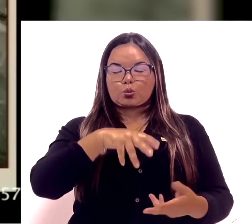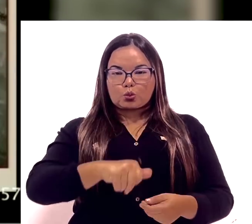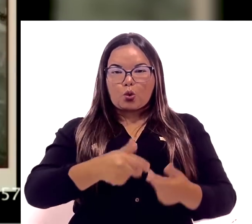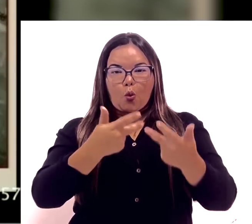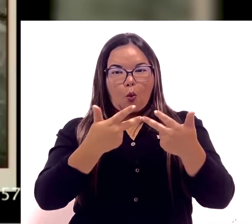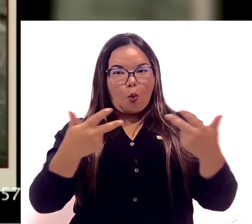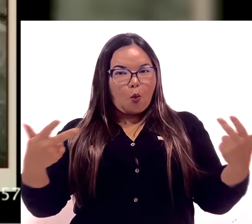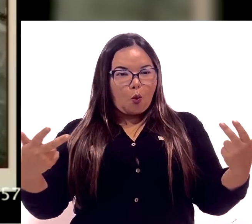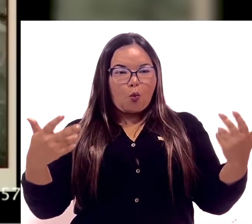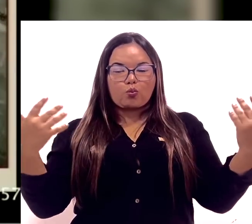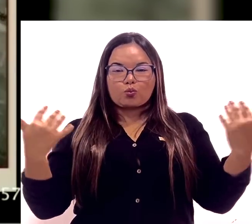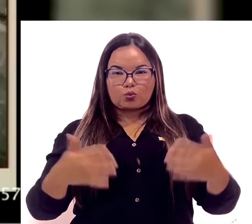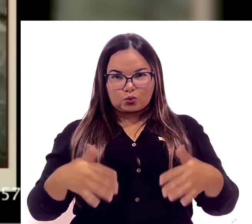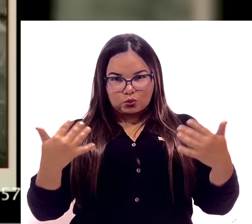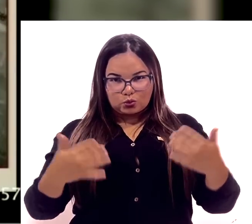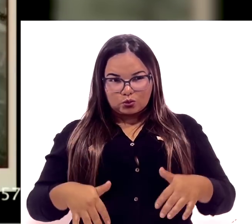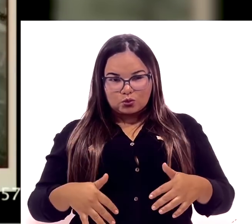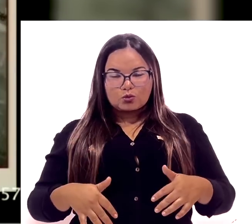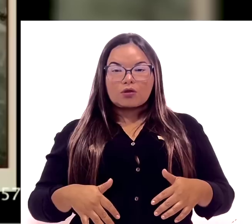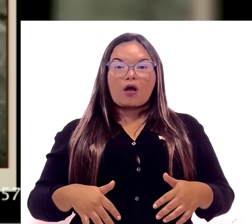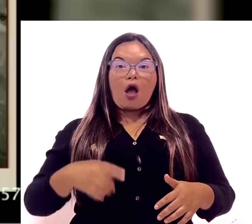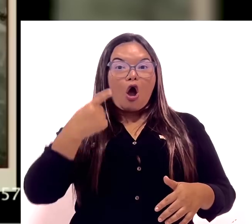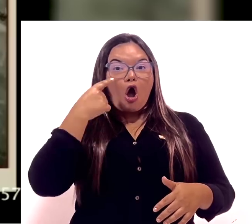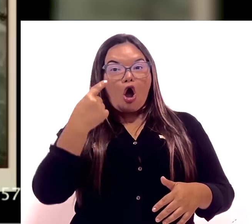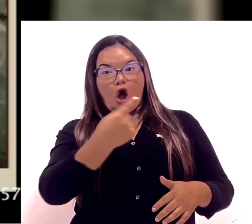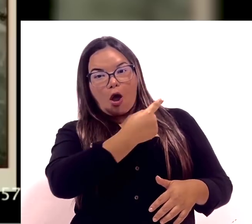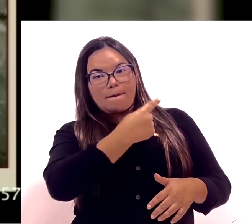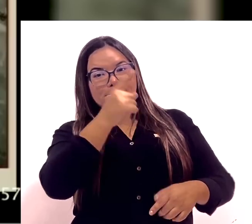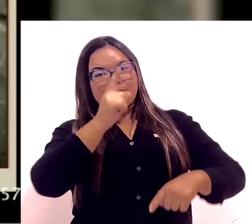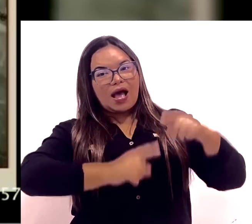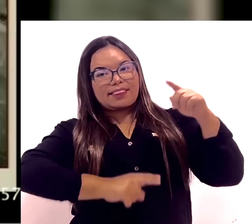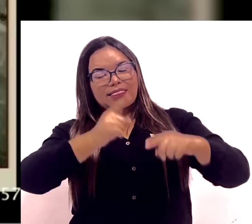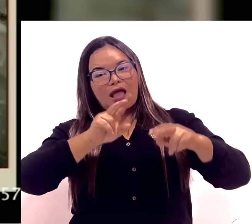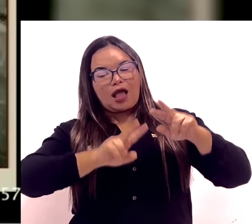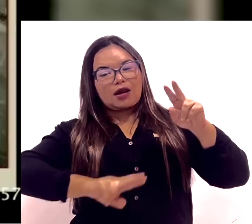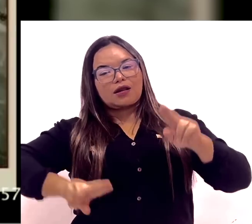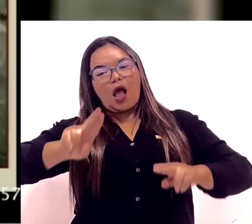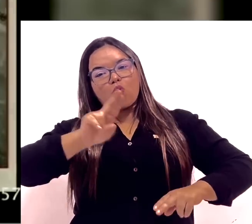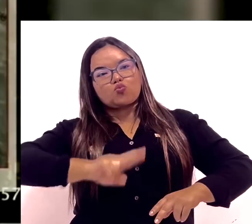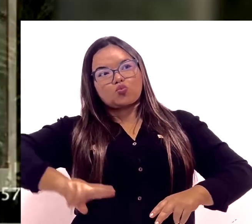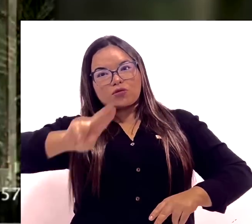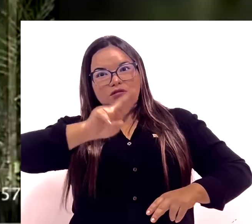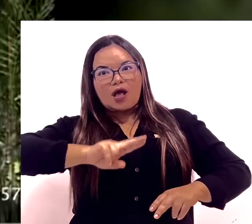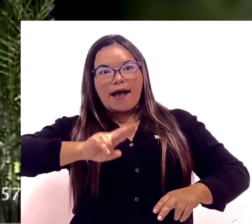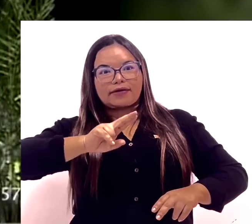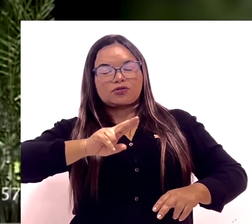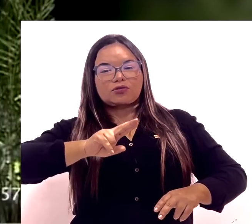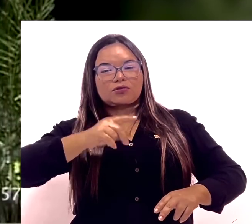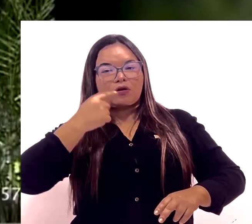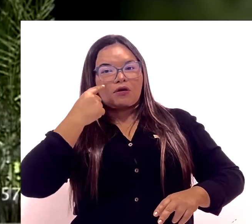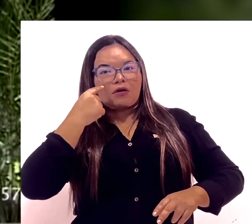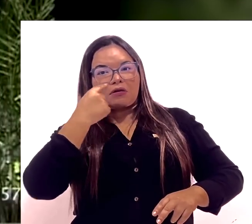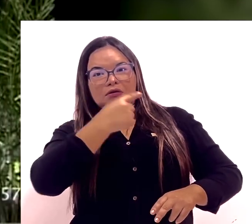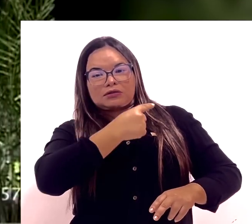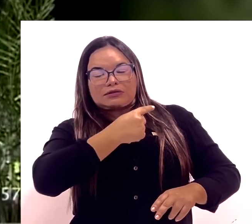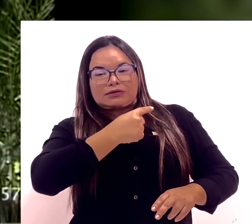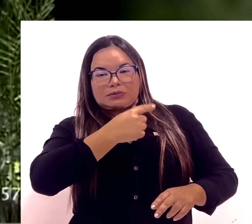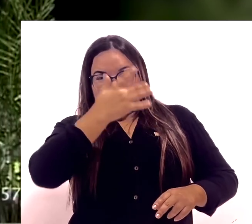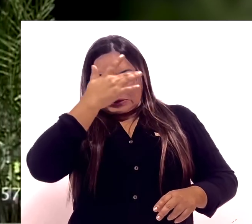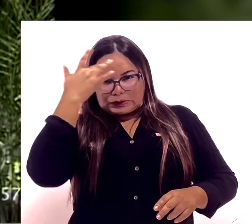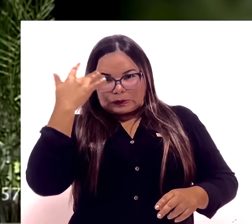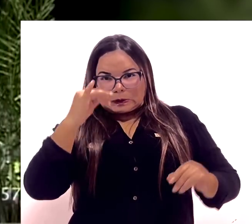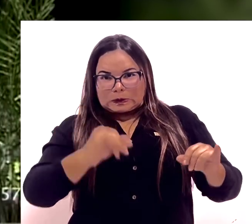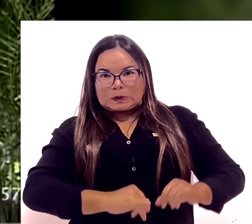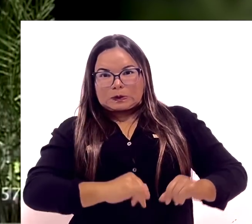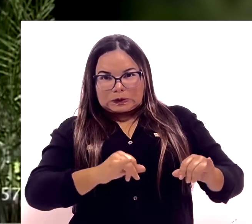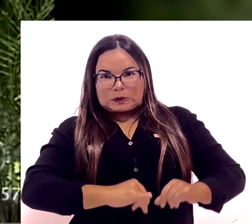hoje. Estes são alguns instrumentos de tortura que eram usados. Terríveis, estas pinças por aqui que se abriam e poderiam se fechar